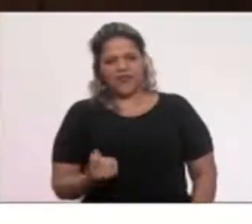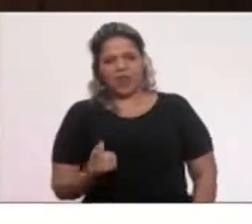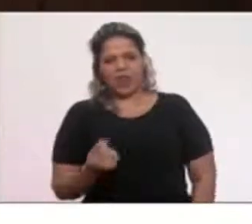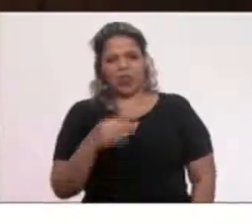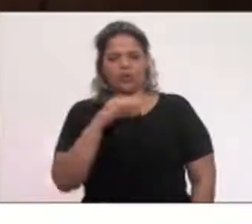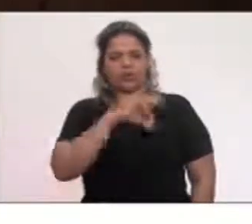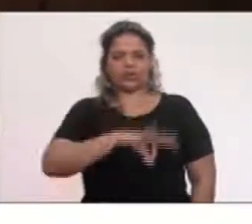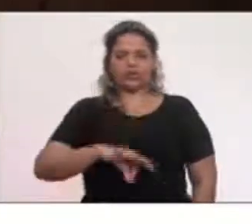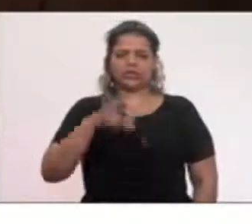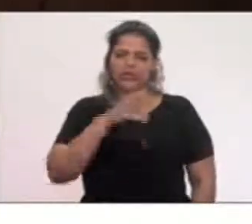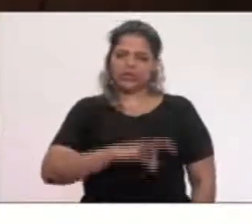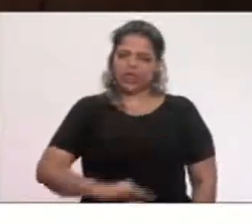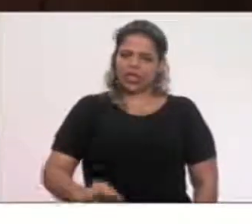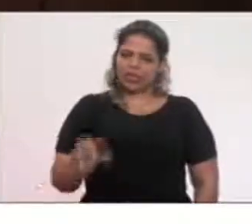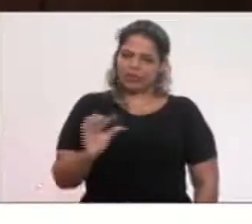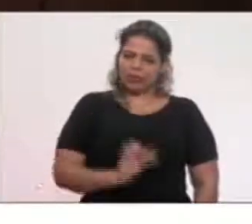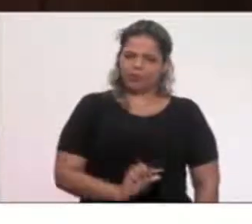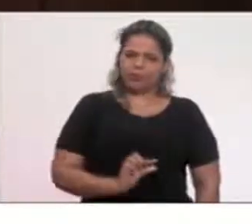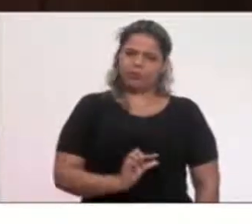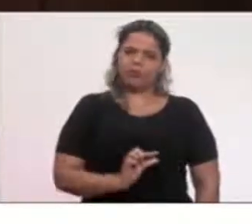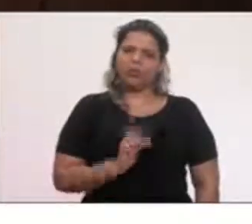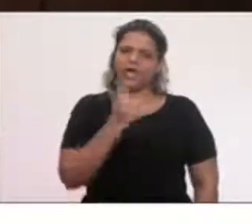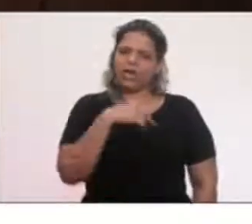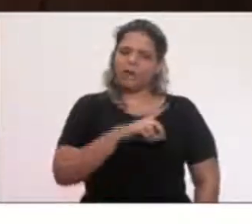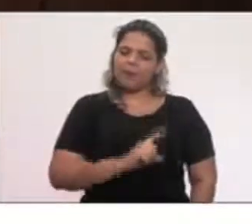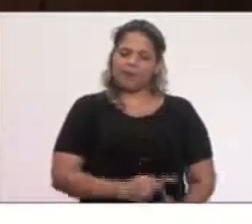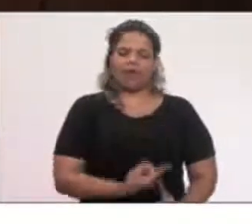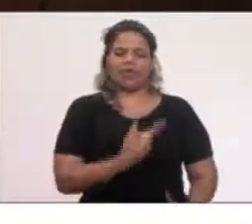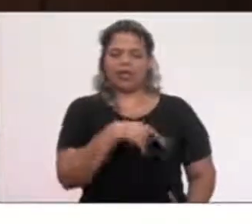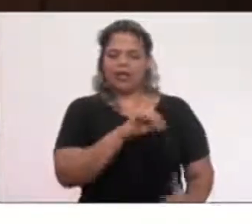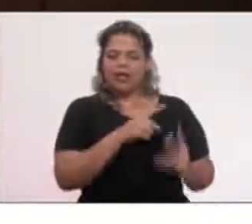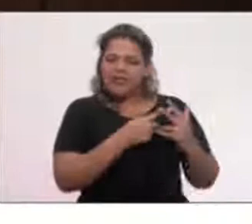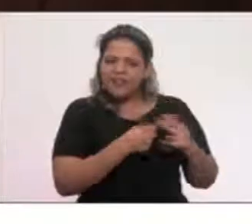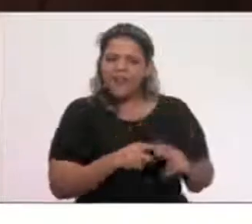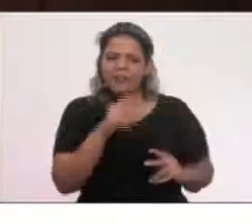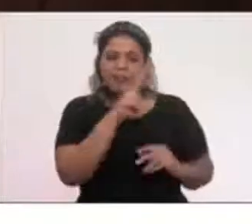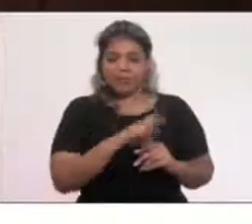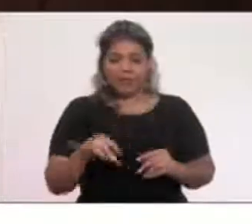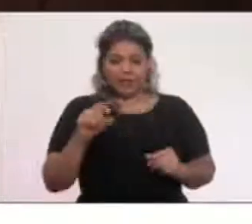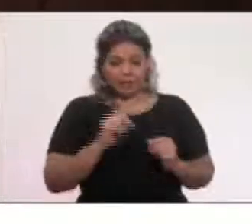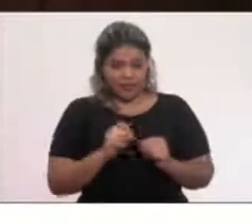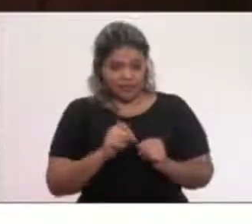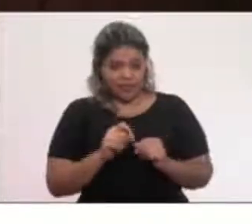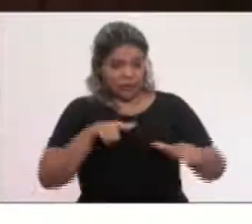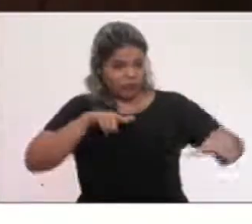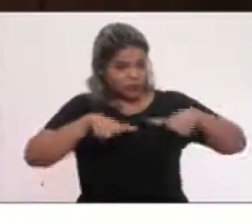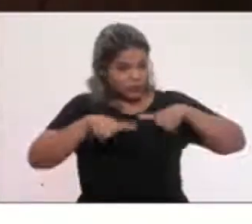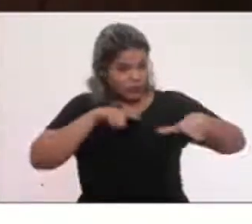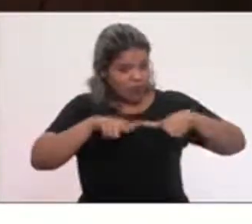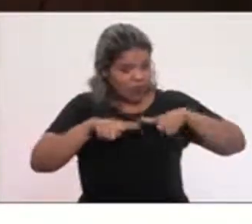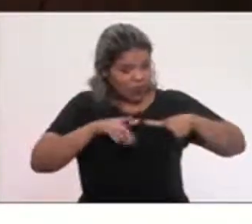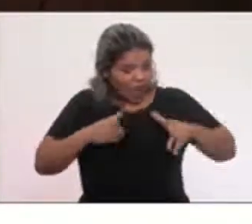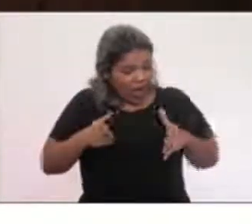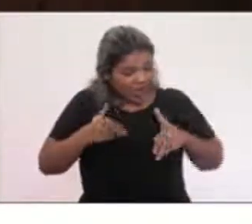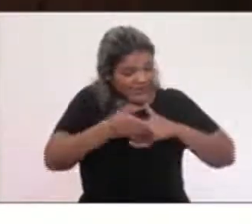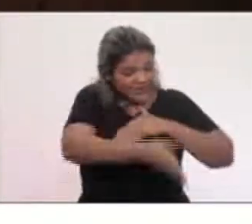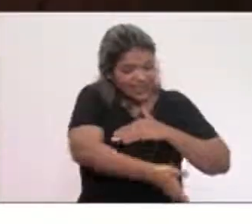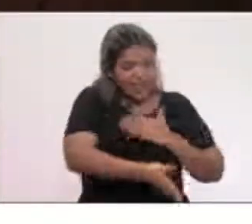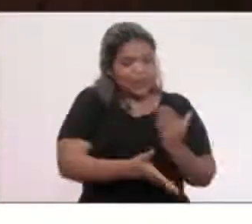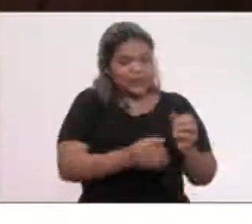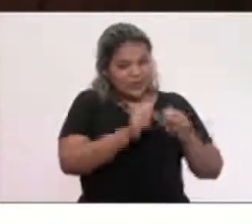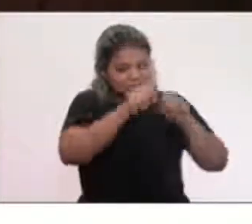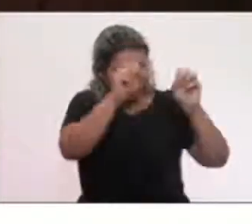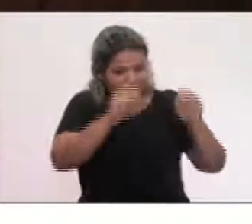salário mínimo. E mais que isso, essa reforma vai fazer com que o trabalhador, para ter acesso ao